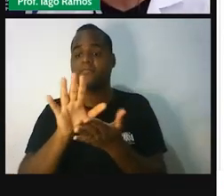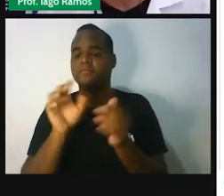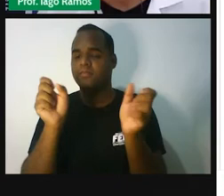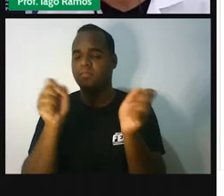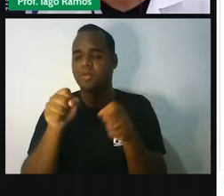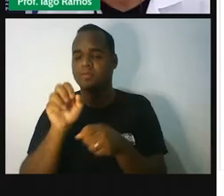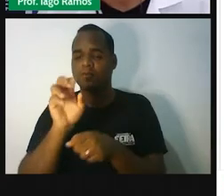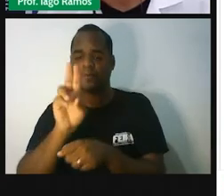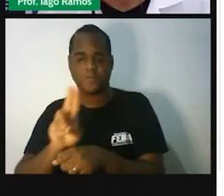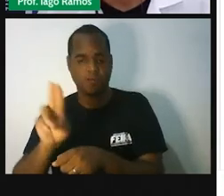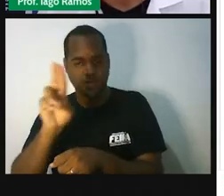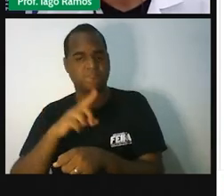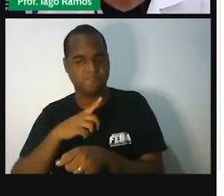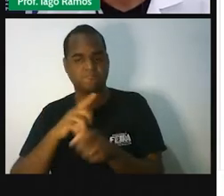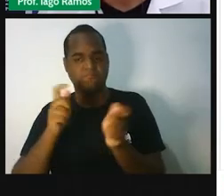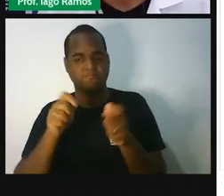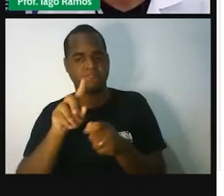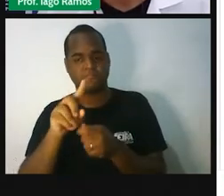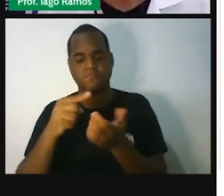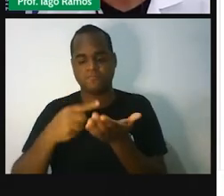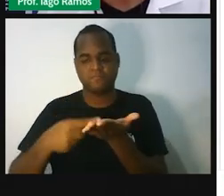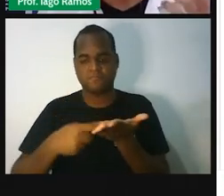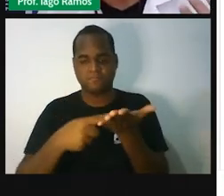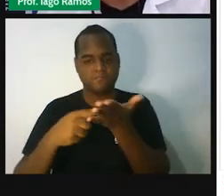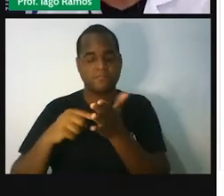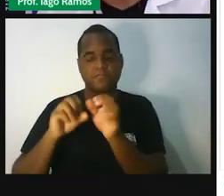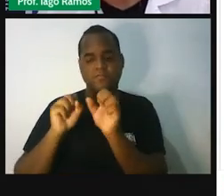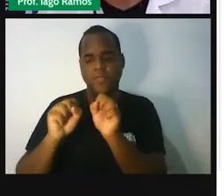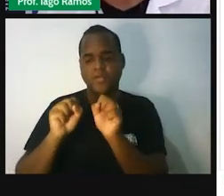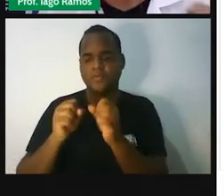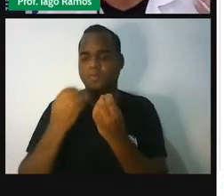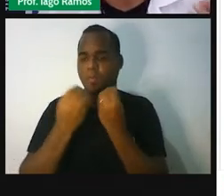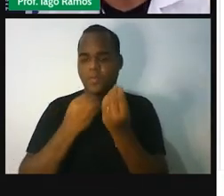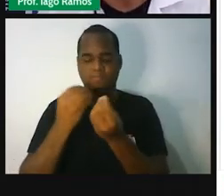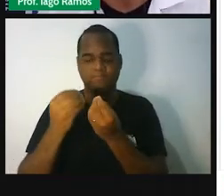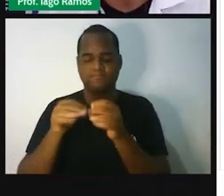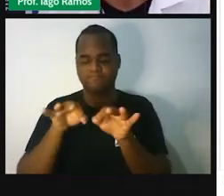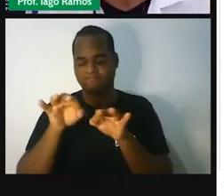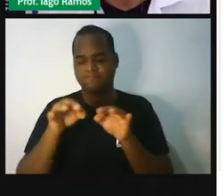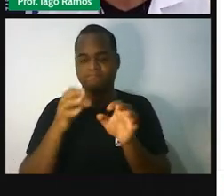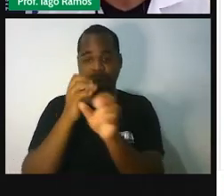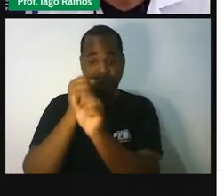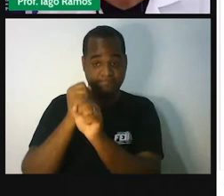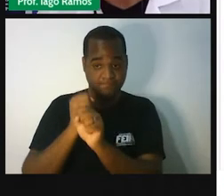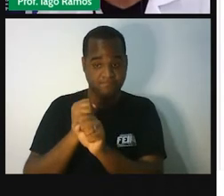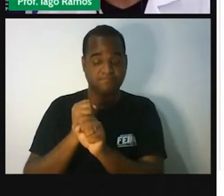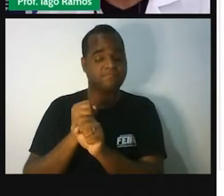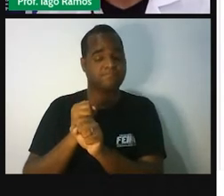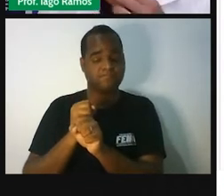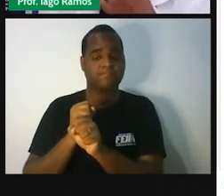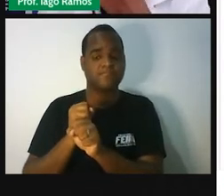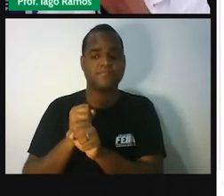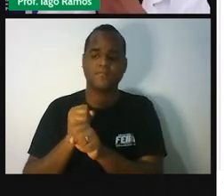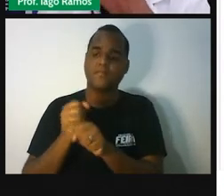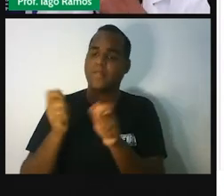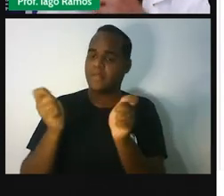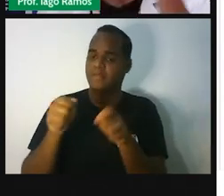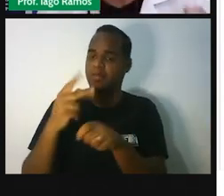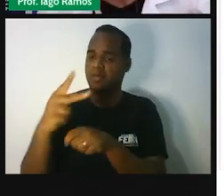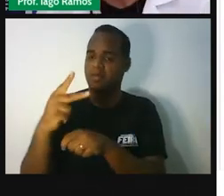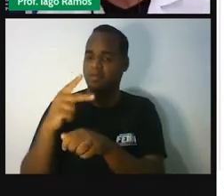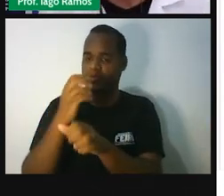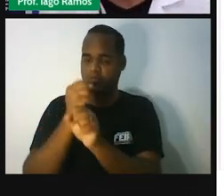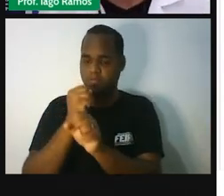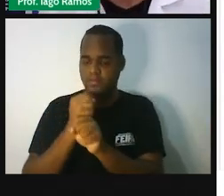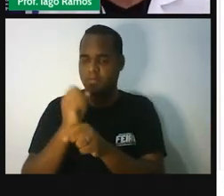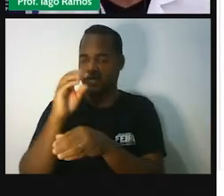esse raciocínio combinatório, ele pode ser usado através de uma operação, de uma conta, tá? Que essa conta,